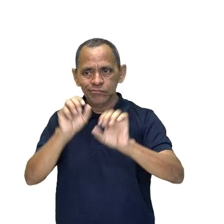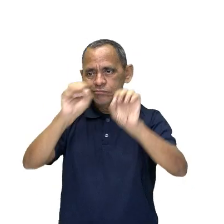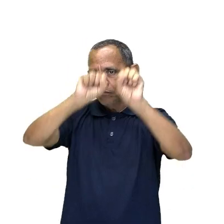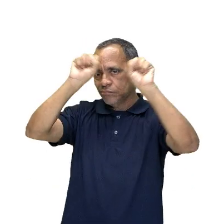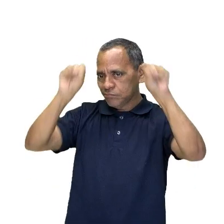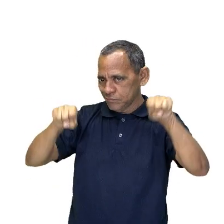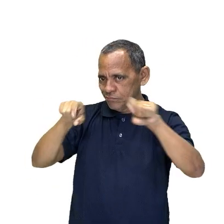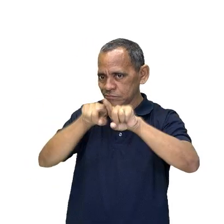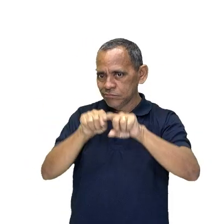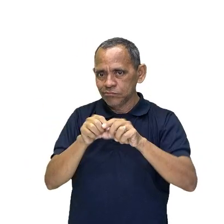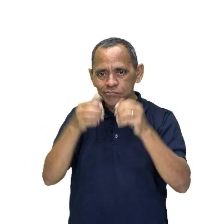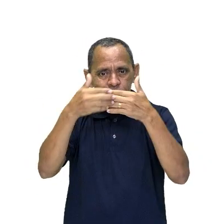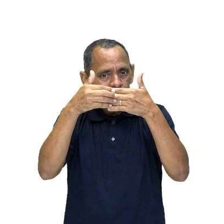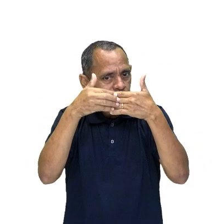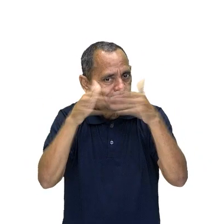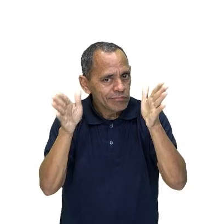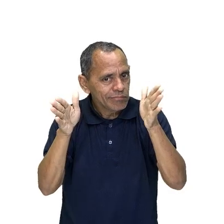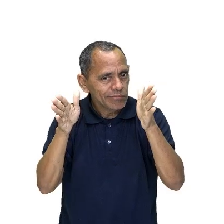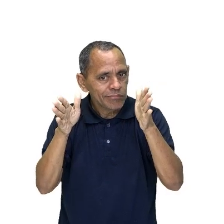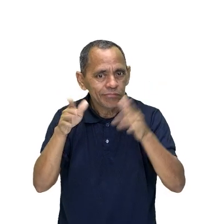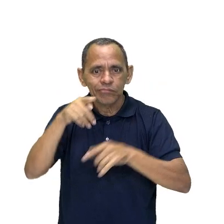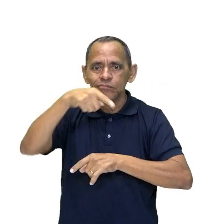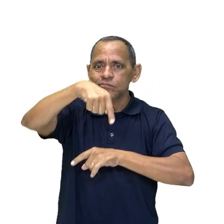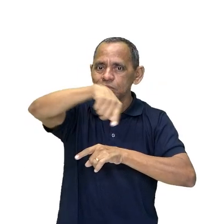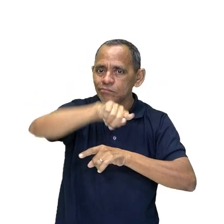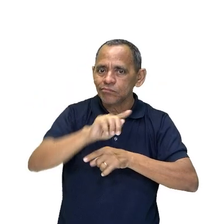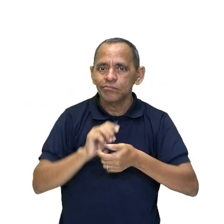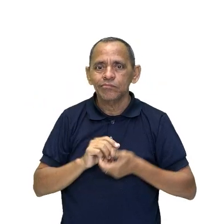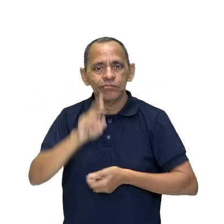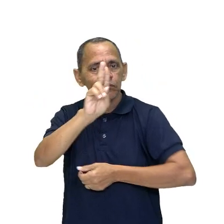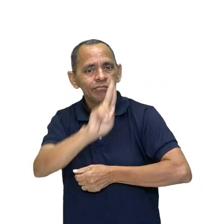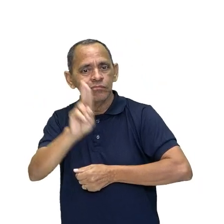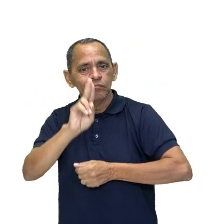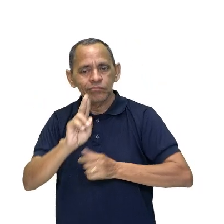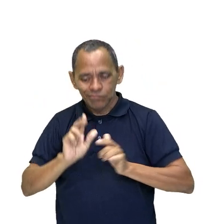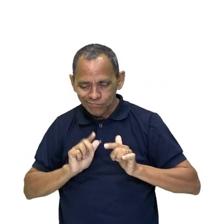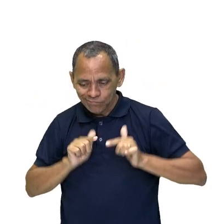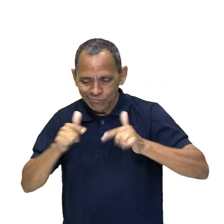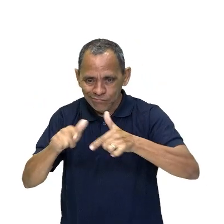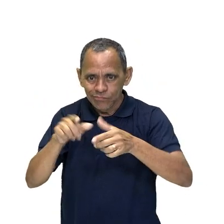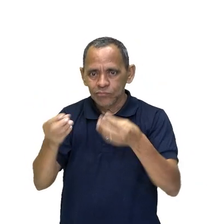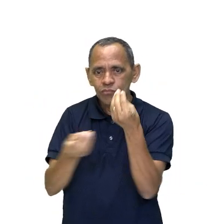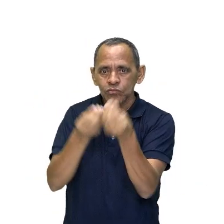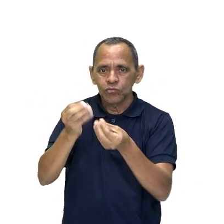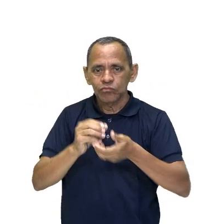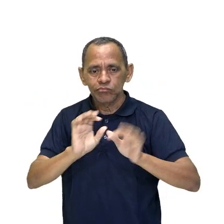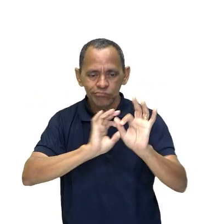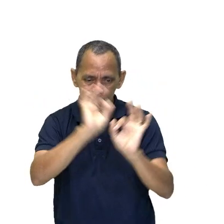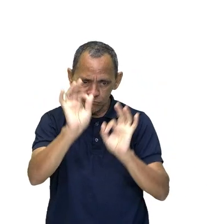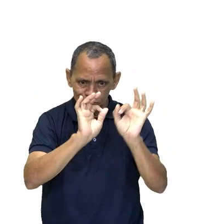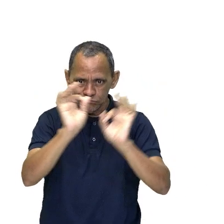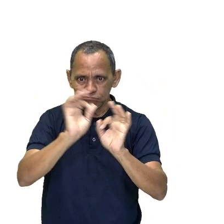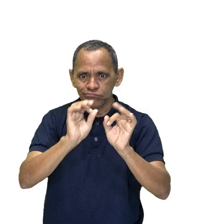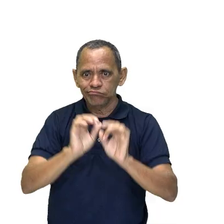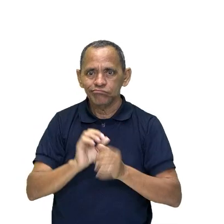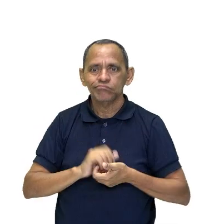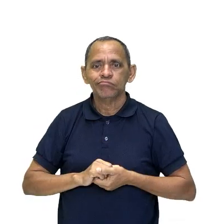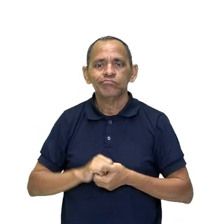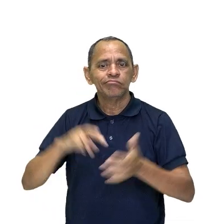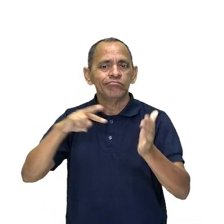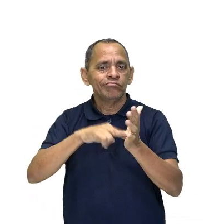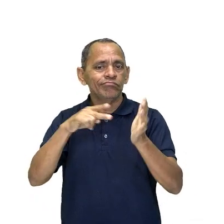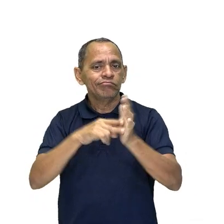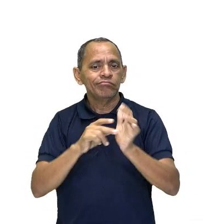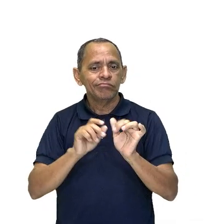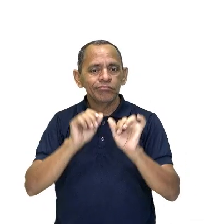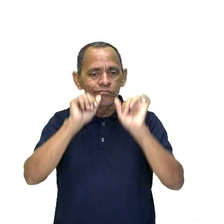em que você, usuário, atua como um construtor de sentidos, dessas possibilidades